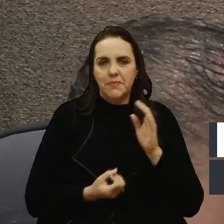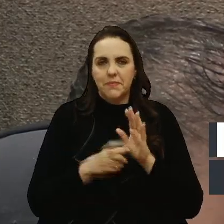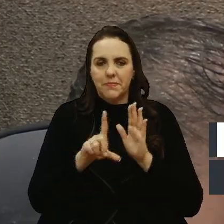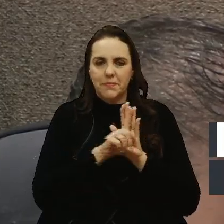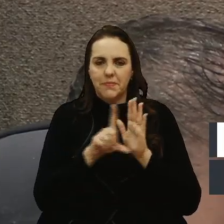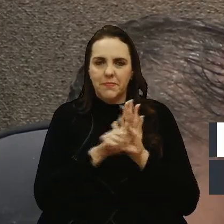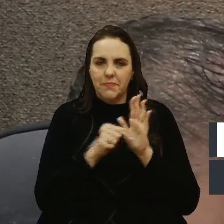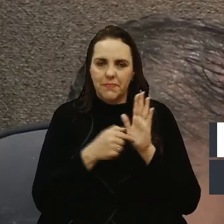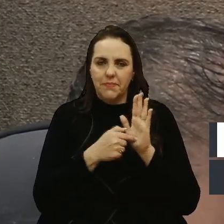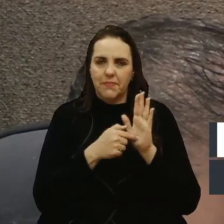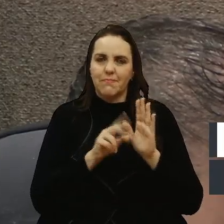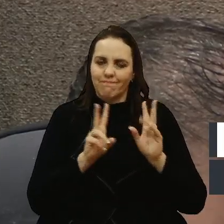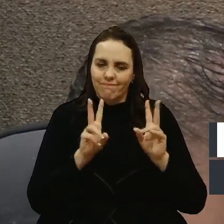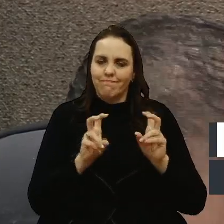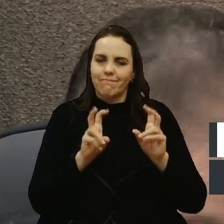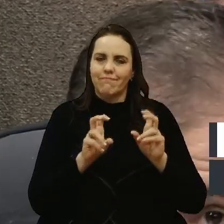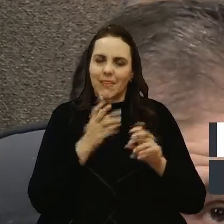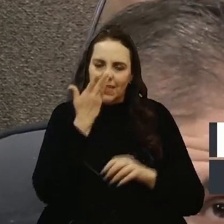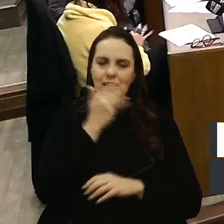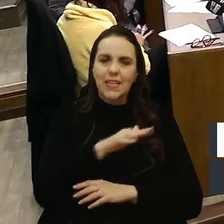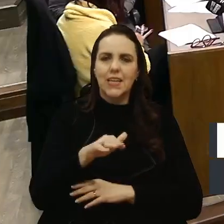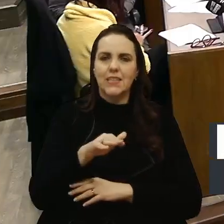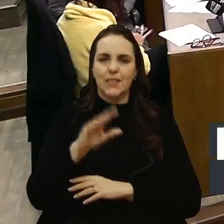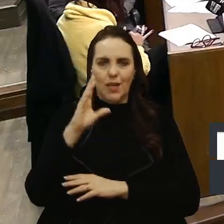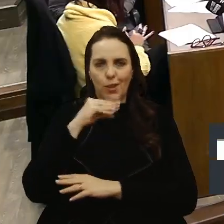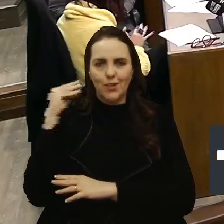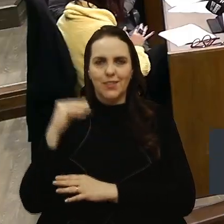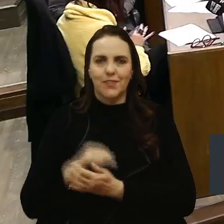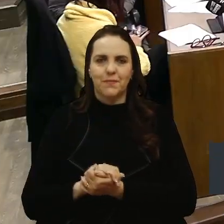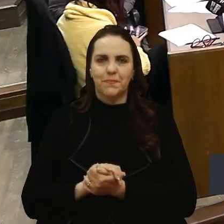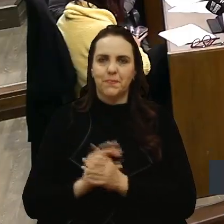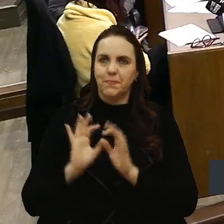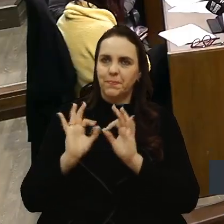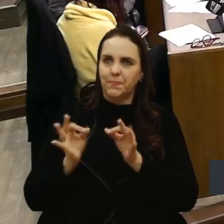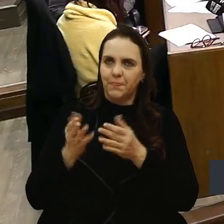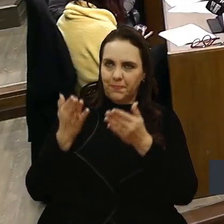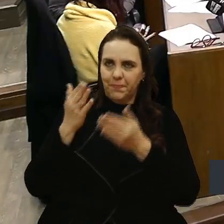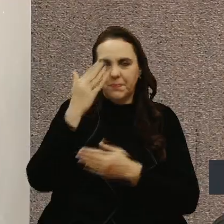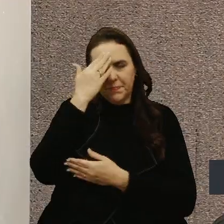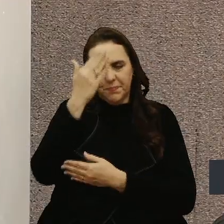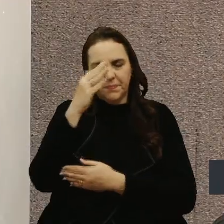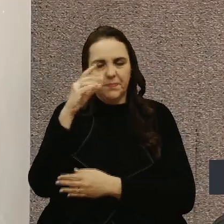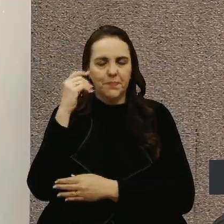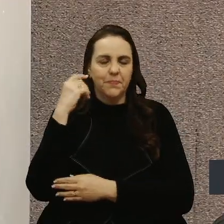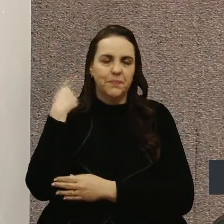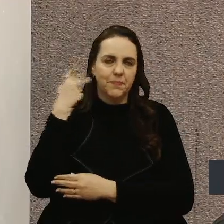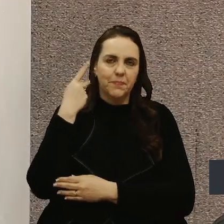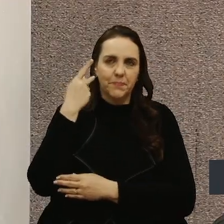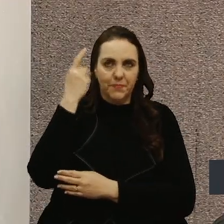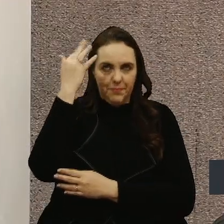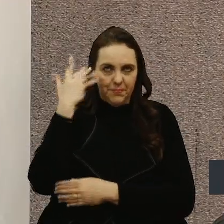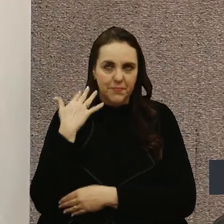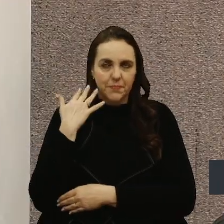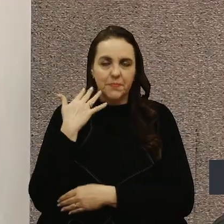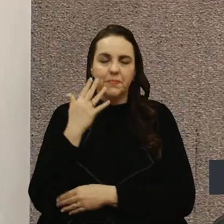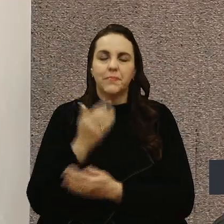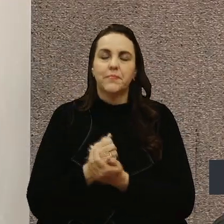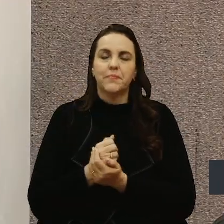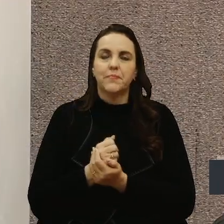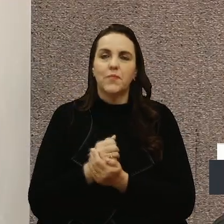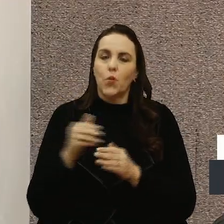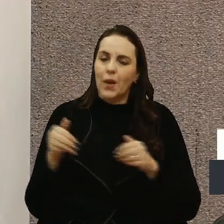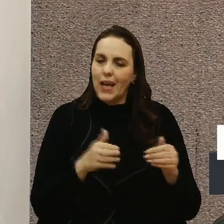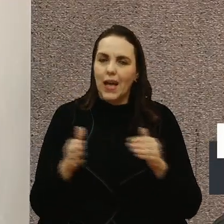na causa das nossas crianças e adolescentes. Muito bem, obrigado, vereadora Dani, pela deferência. E, de fato, é isso, né? O caminho, acho que é importante. Essa casa demonstrou,